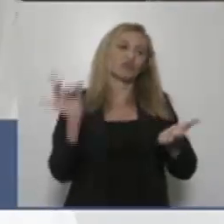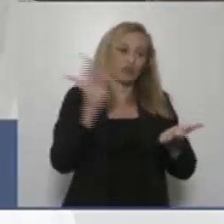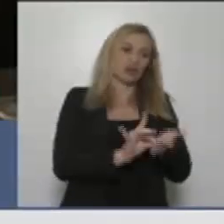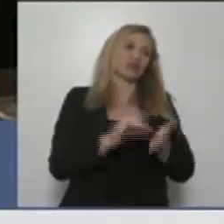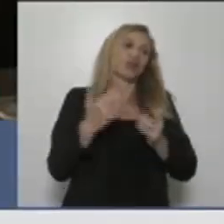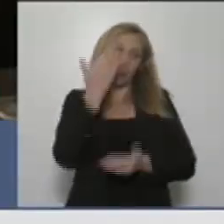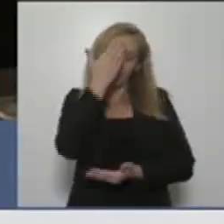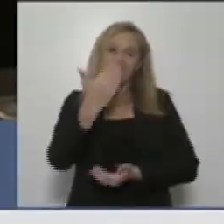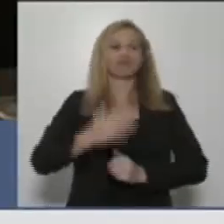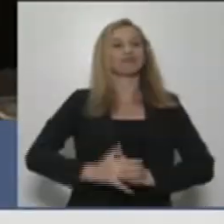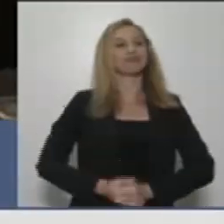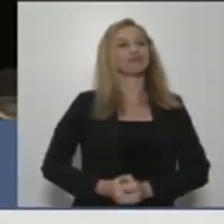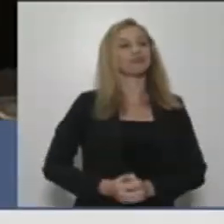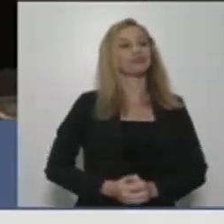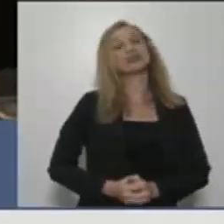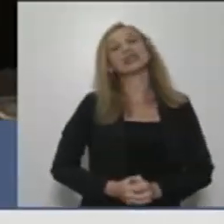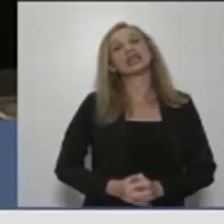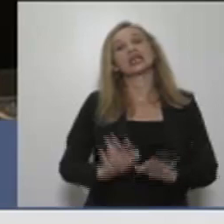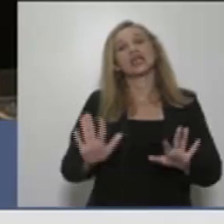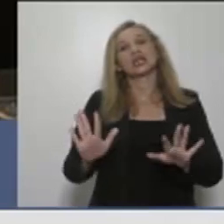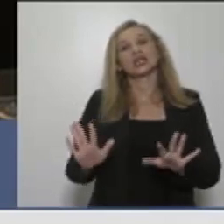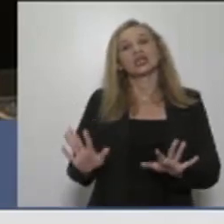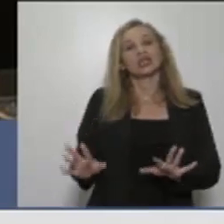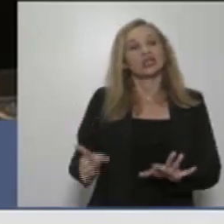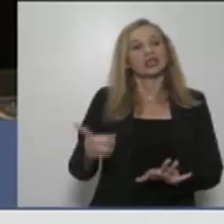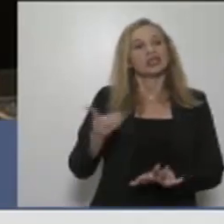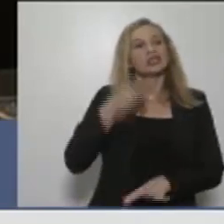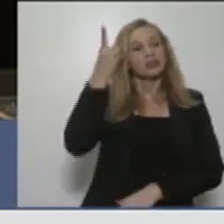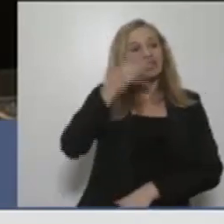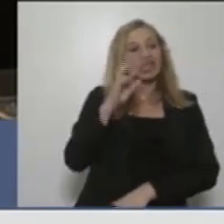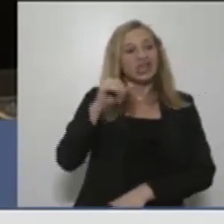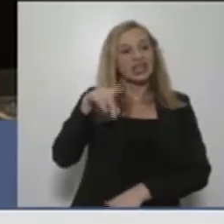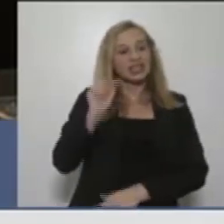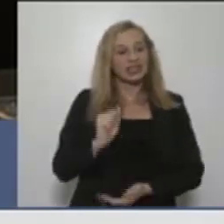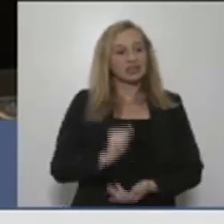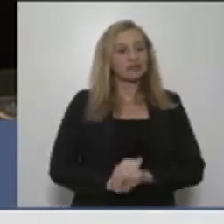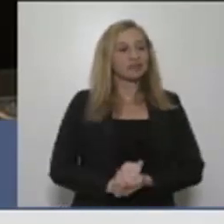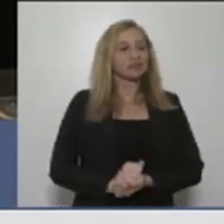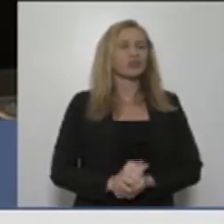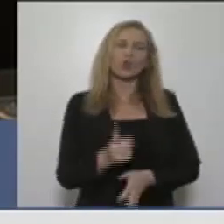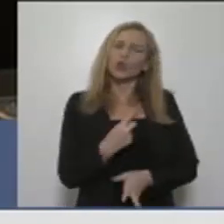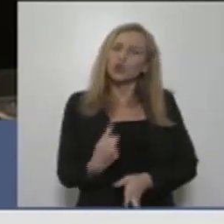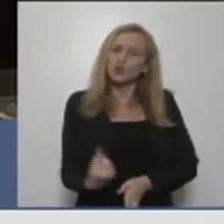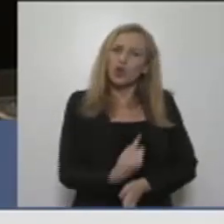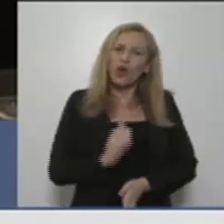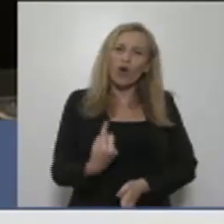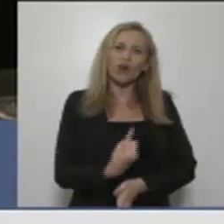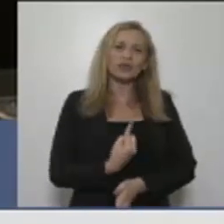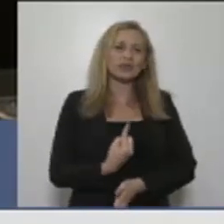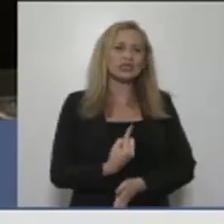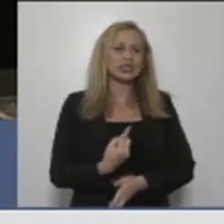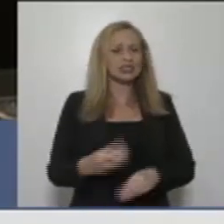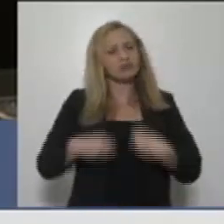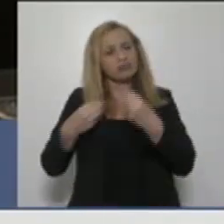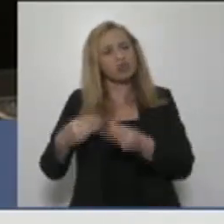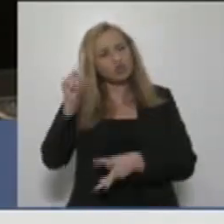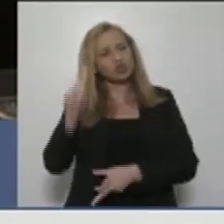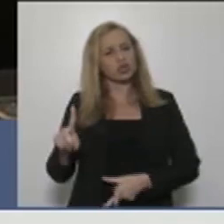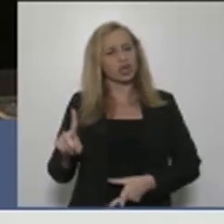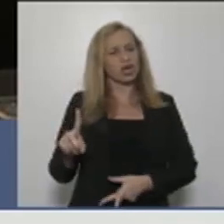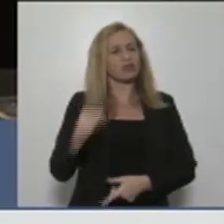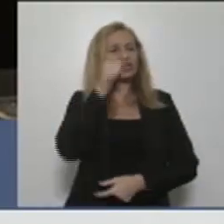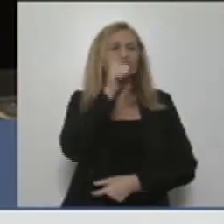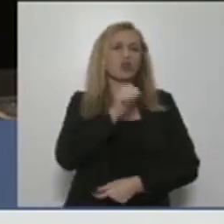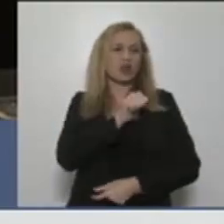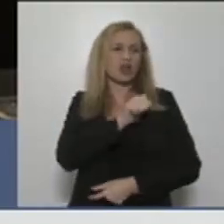obrigada. Inclusive, deputada Renata, quando a gente garante